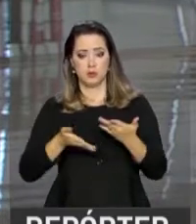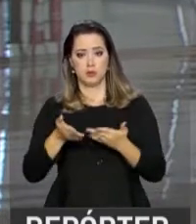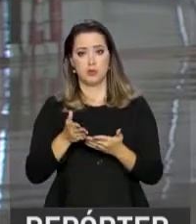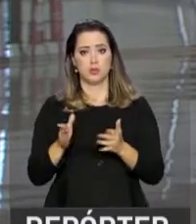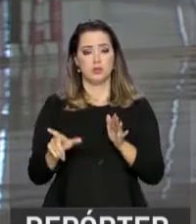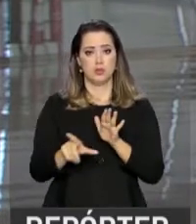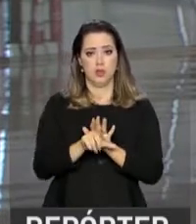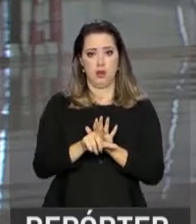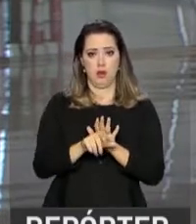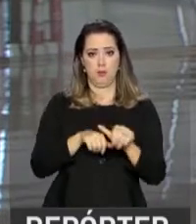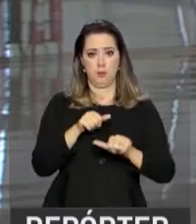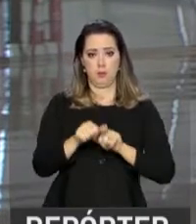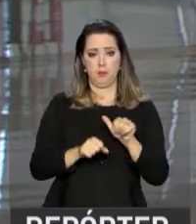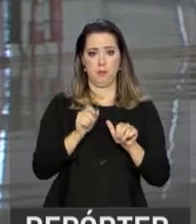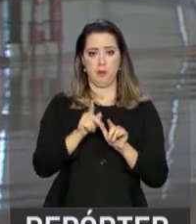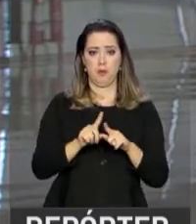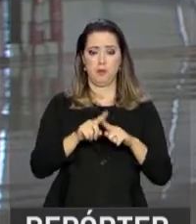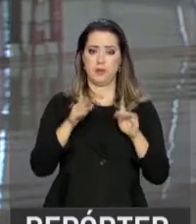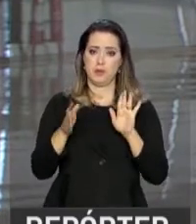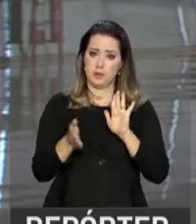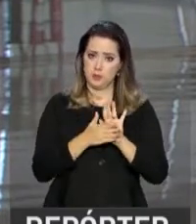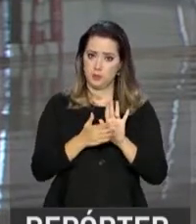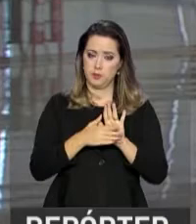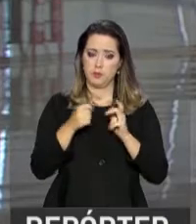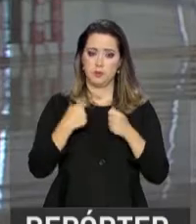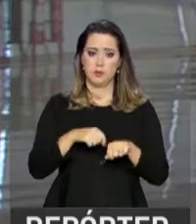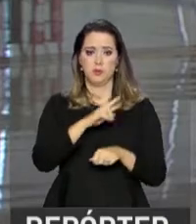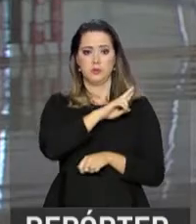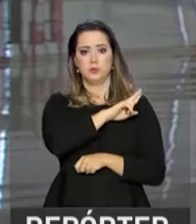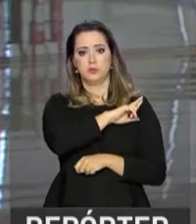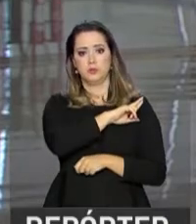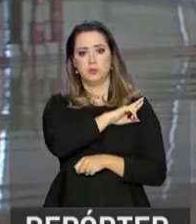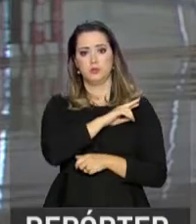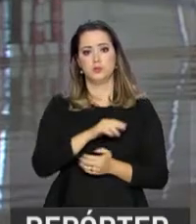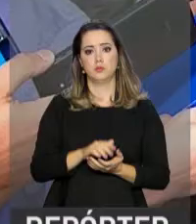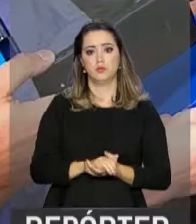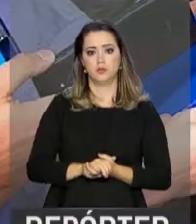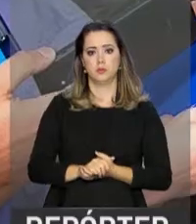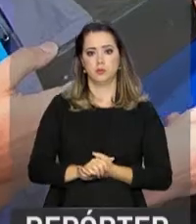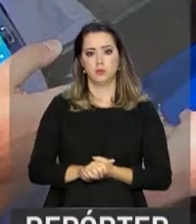que as propostas obedeçam critérios de responsabilidade.